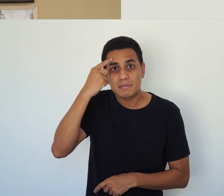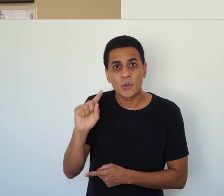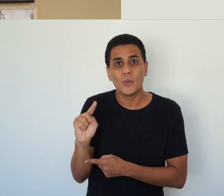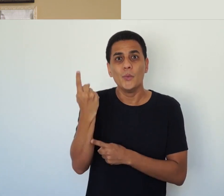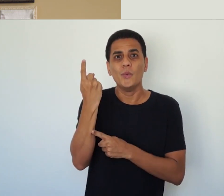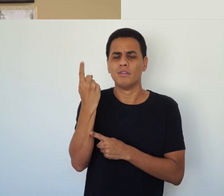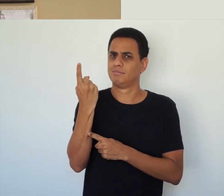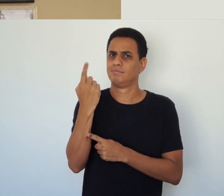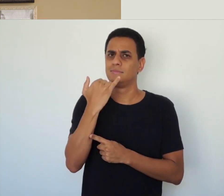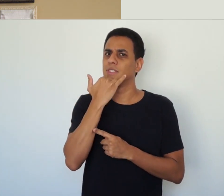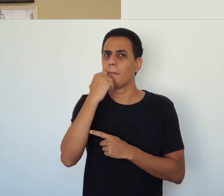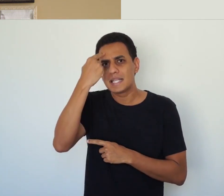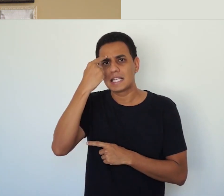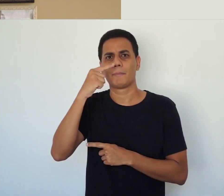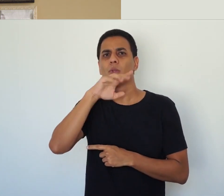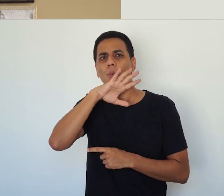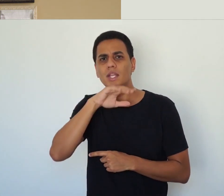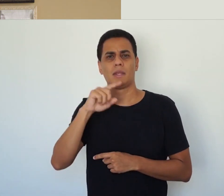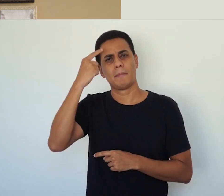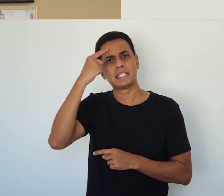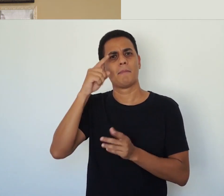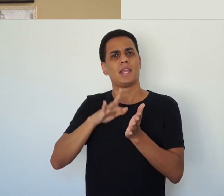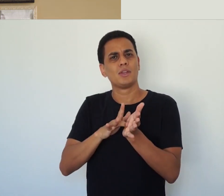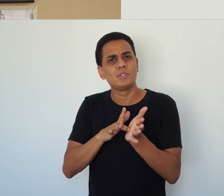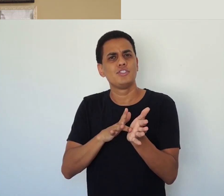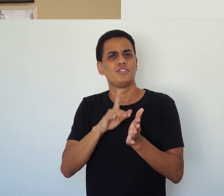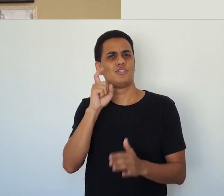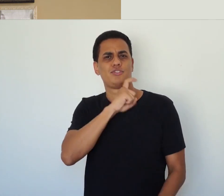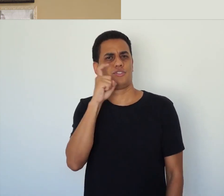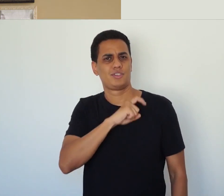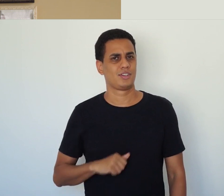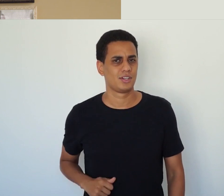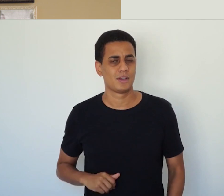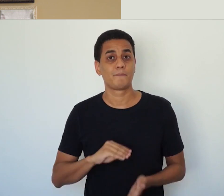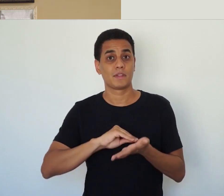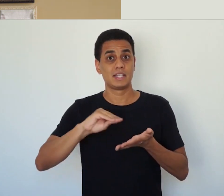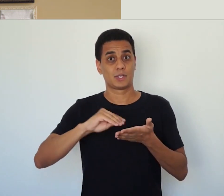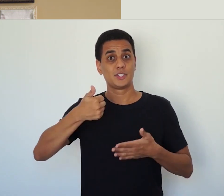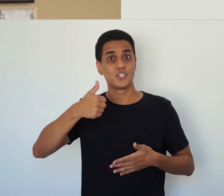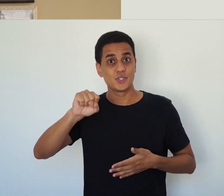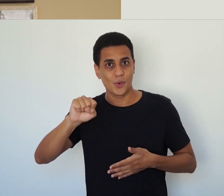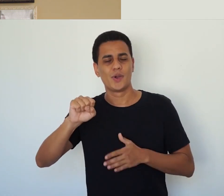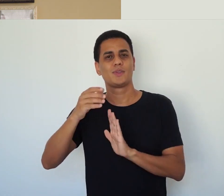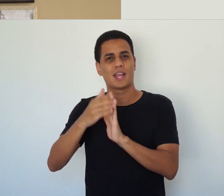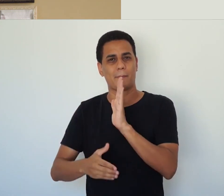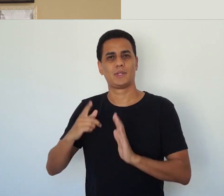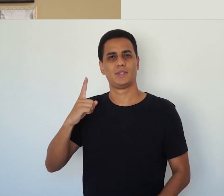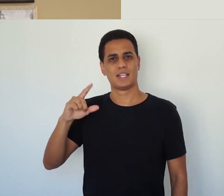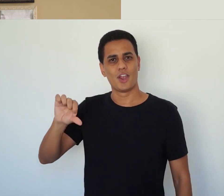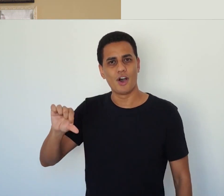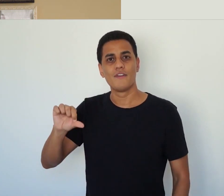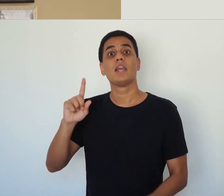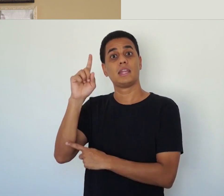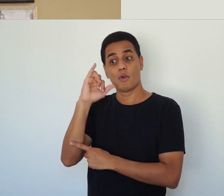porque esse pensamento ele era falso, ele era ruim, ele era uma mentira. E lá no versículo 18